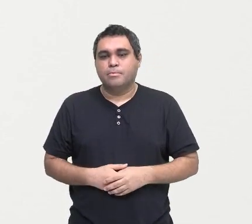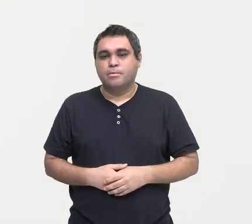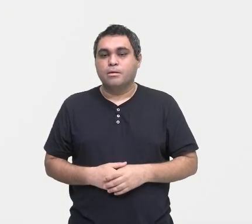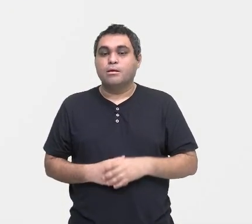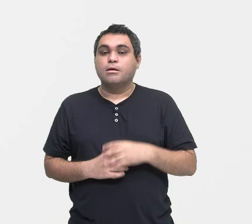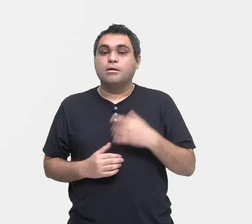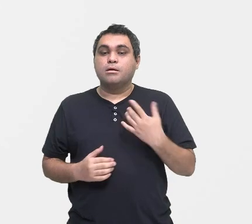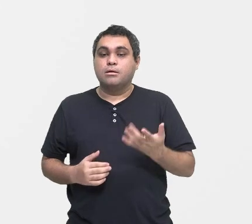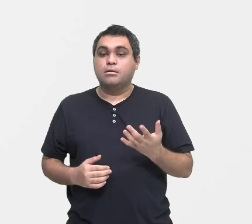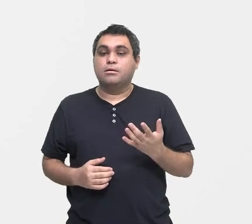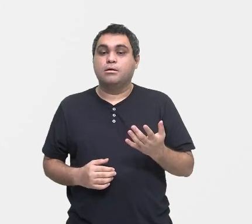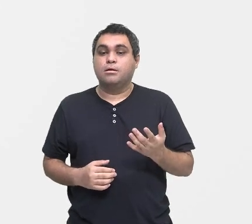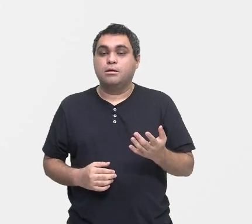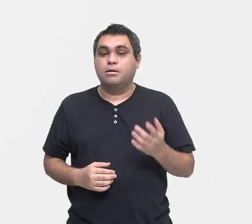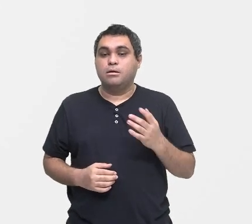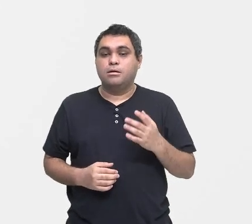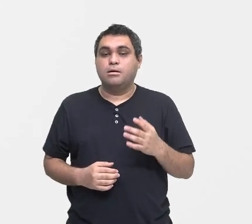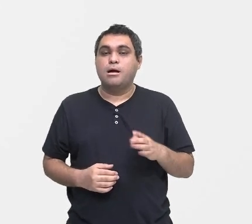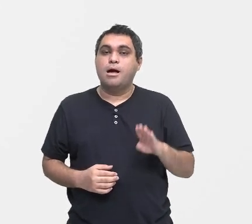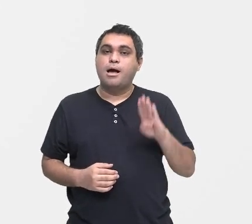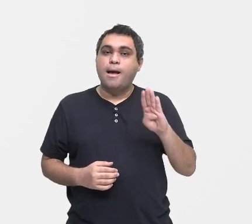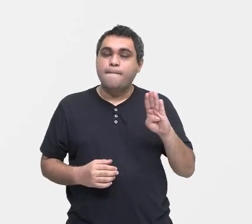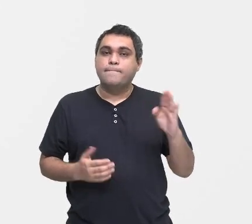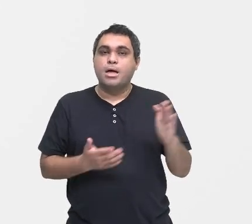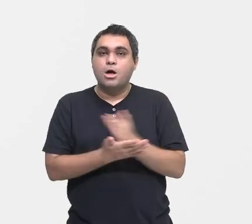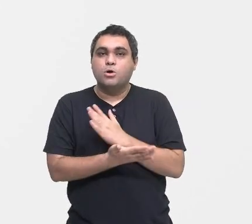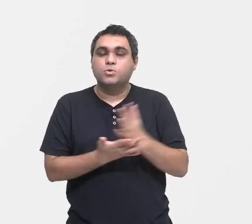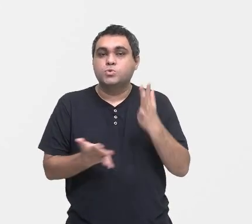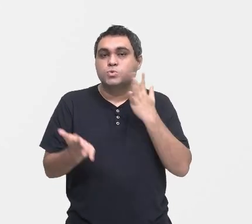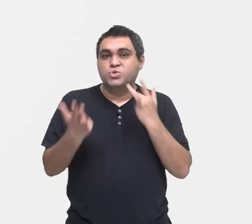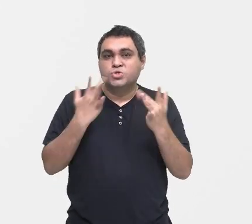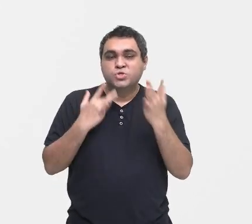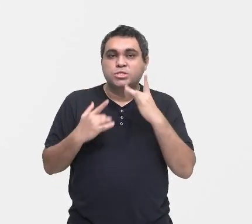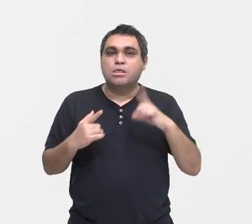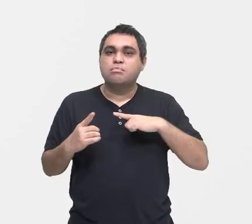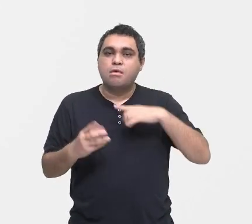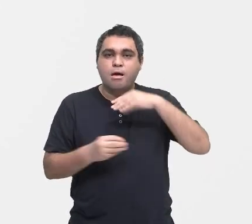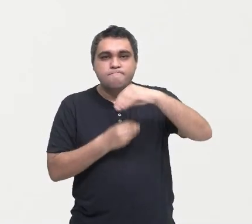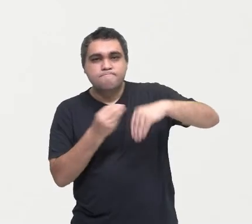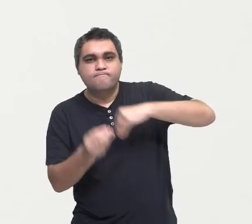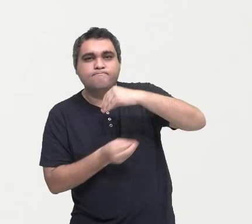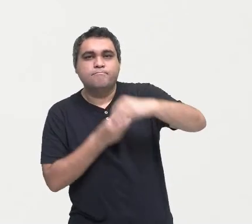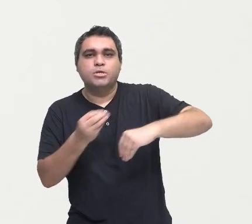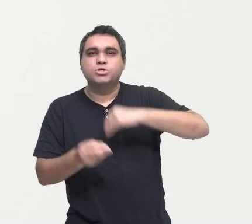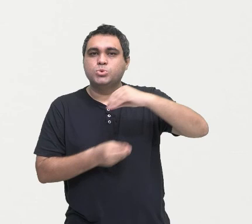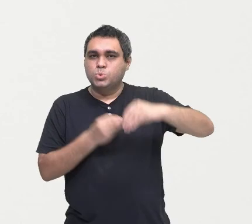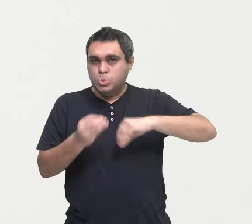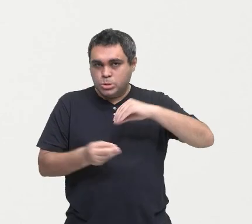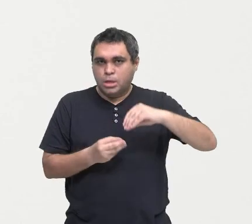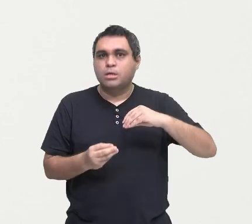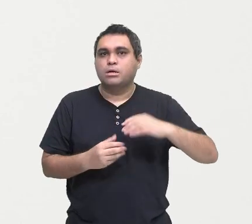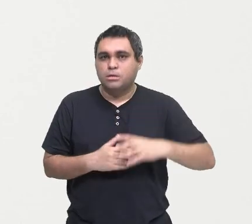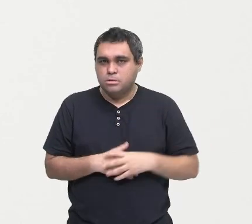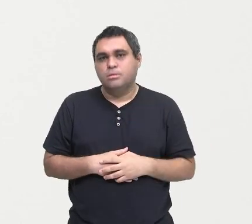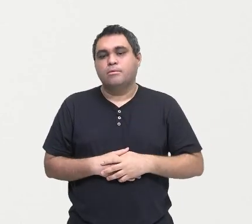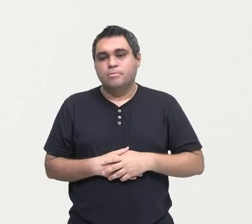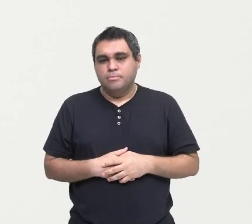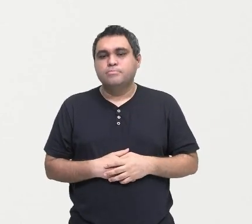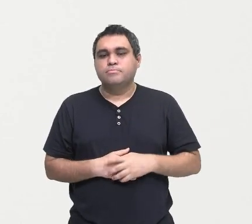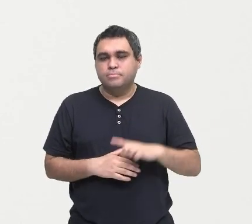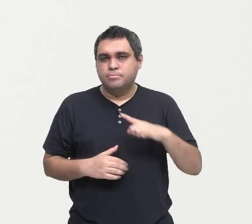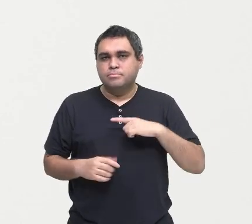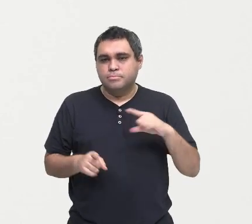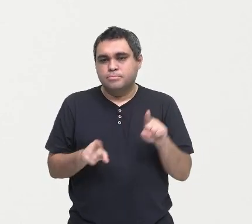na letra B, algumas de suas peças têm caráter misto, de oscilante classificação, como alto dos 4 tempos.